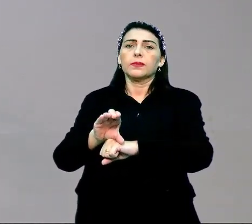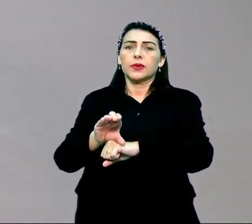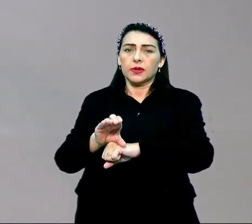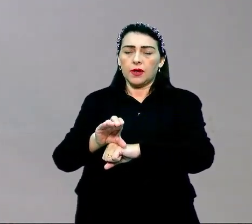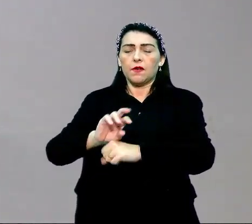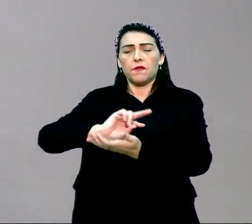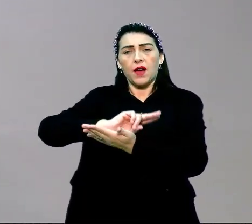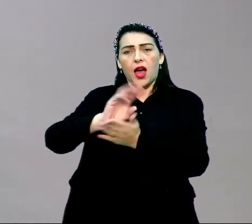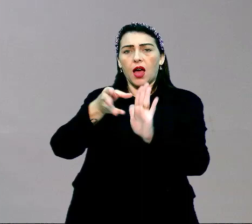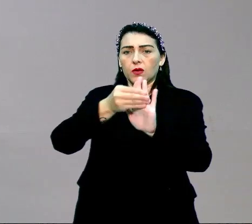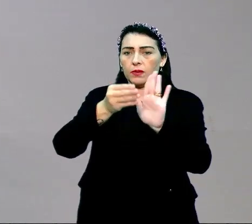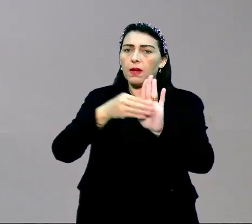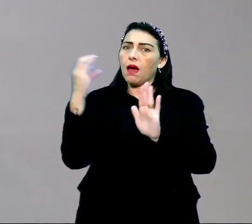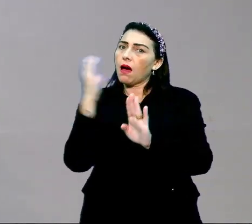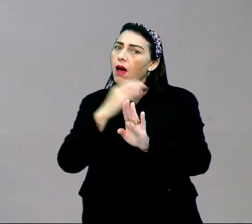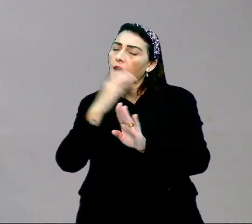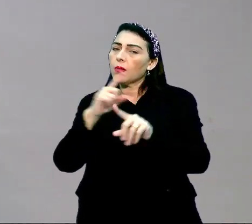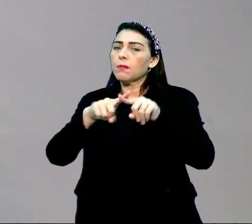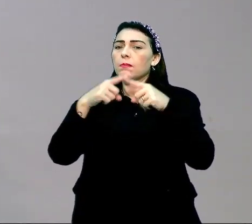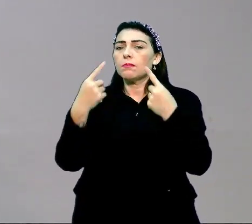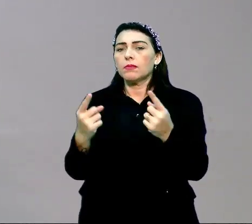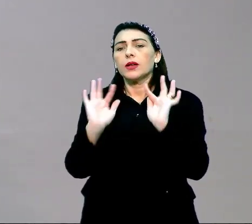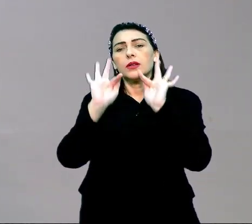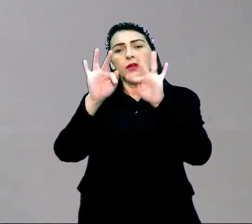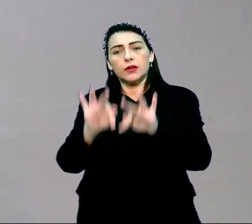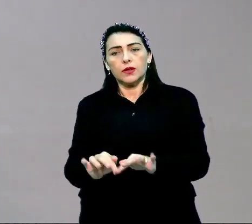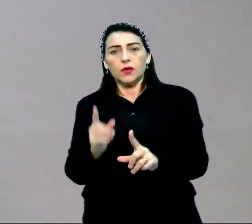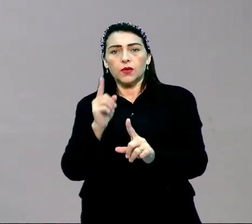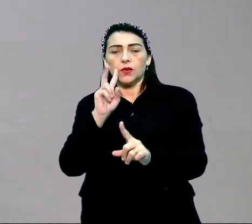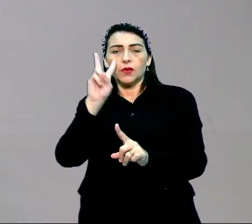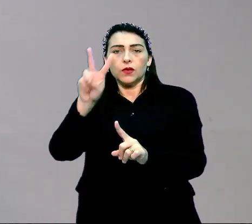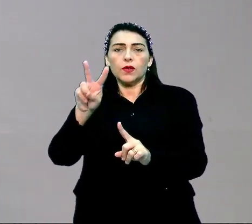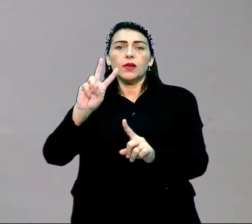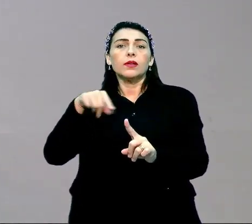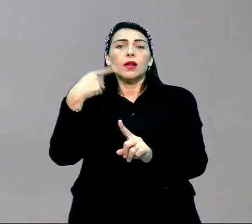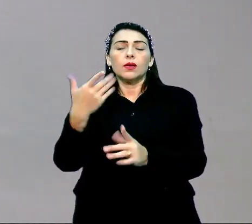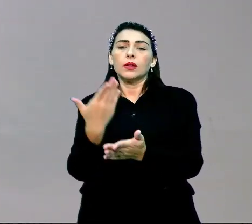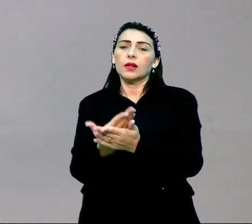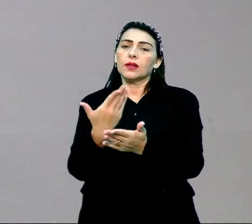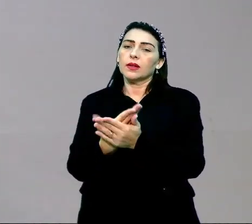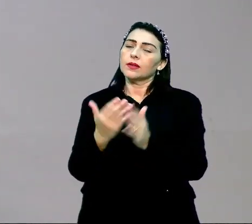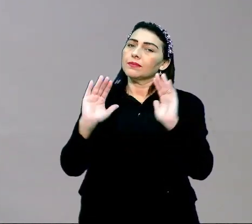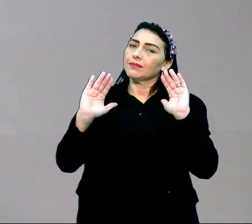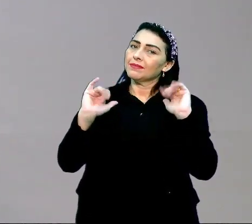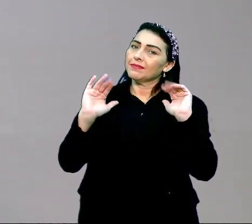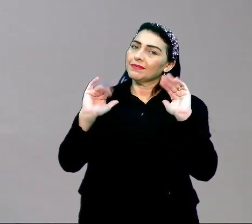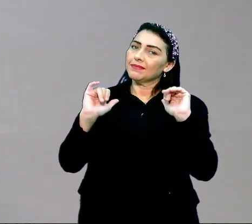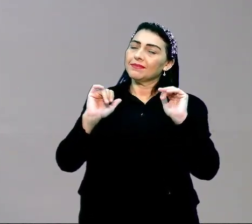muita coisa. A gente tem que acelerar, mas a gente fica por aqui. Nos vemos numa próxima aula e é isso aí.